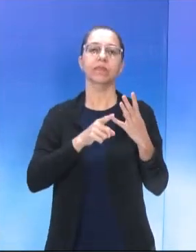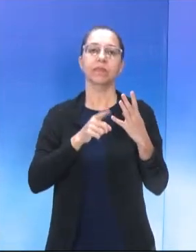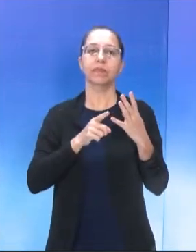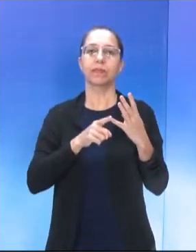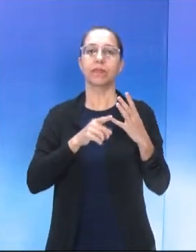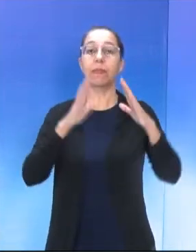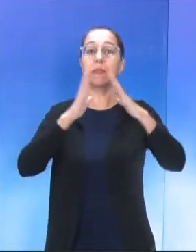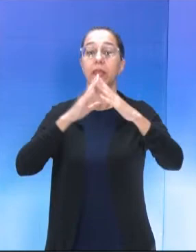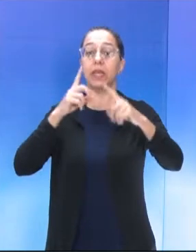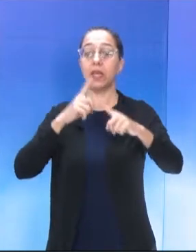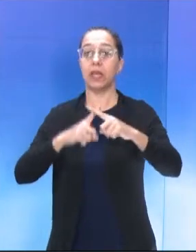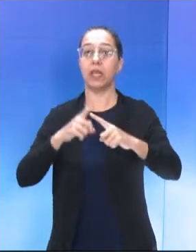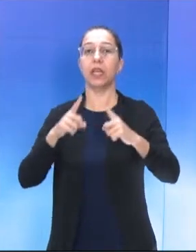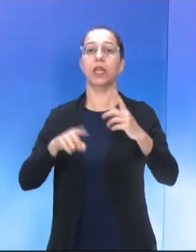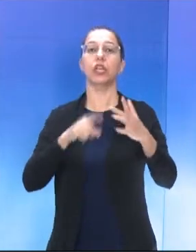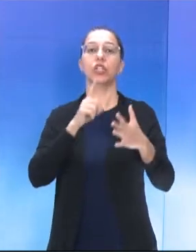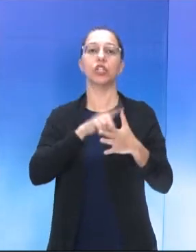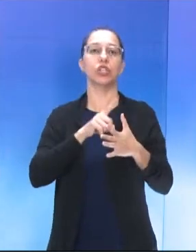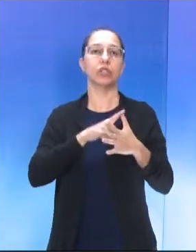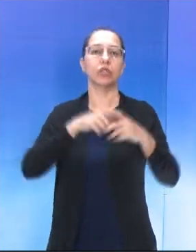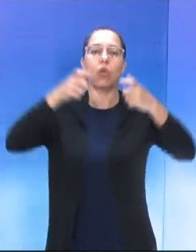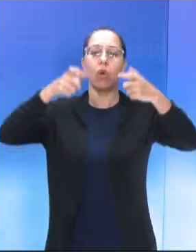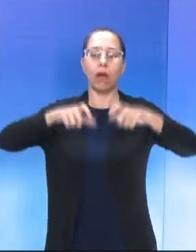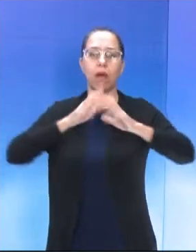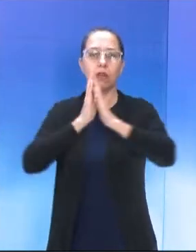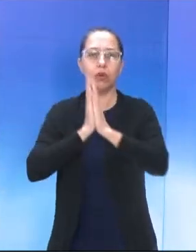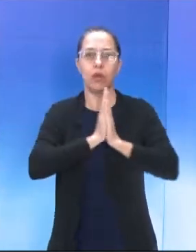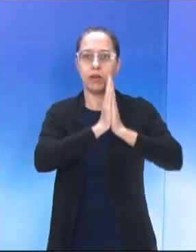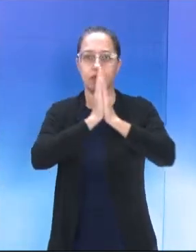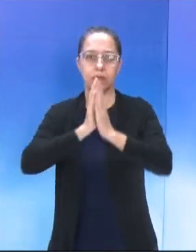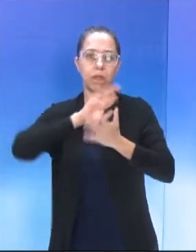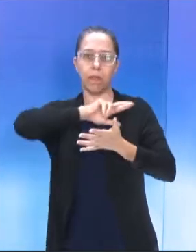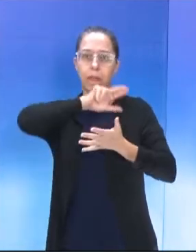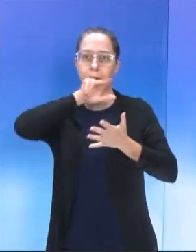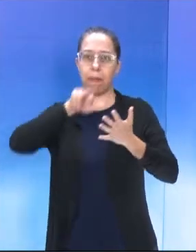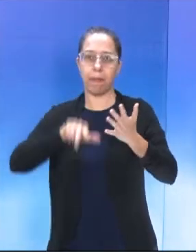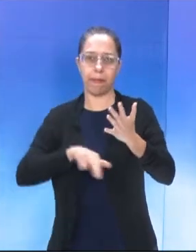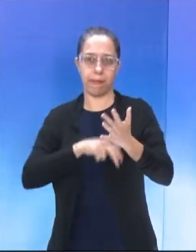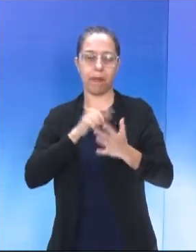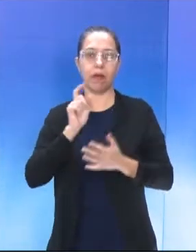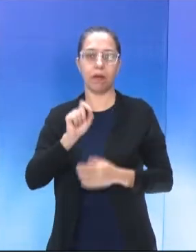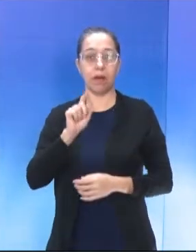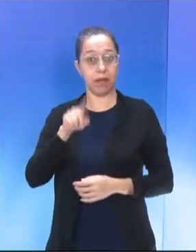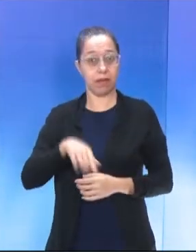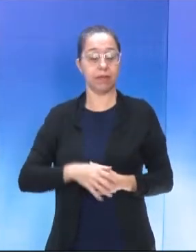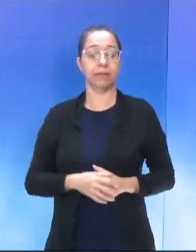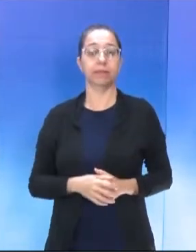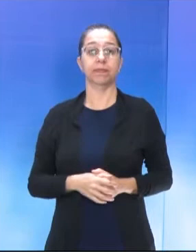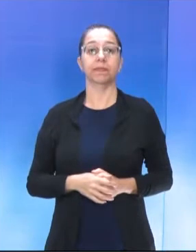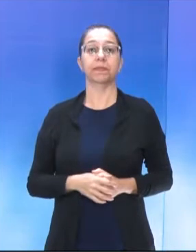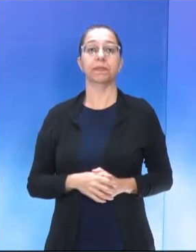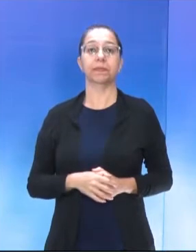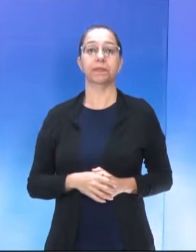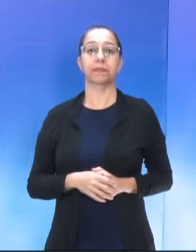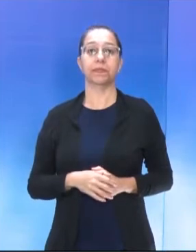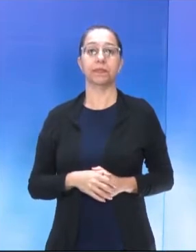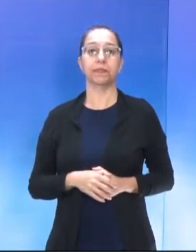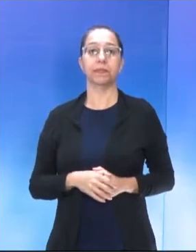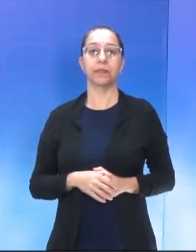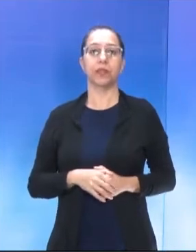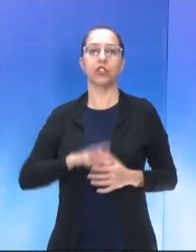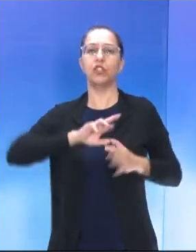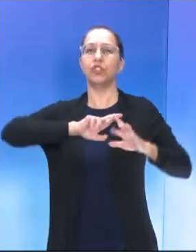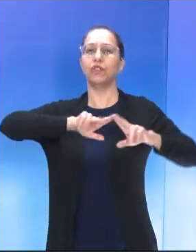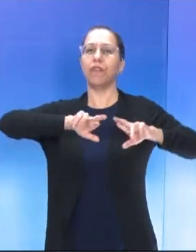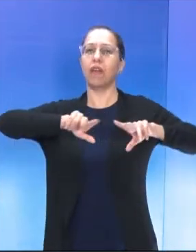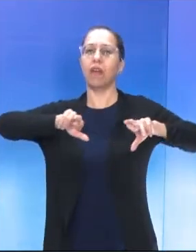as igrejas, os templos religiosos, e aí eu vou dizer, quando eu falo templos religiosos, das mais